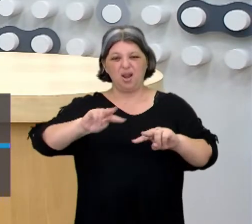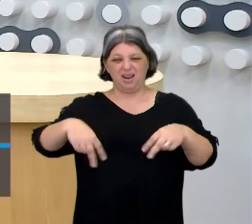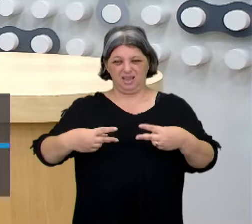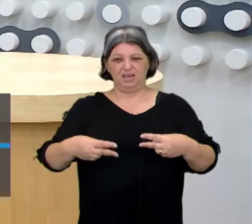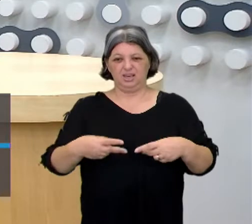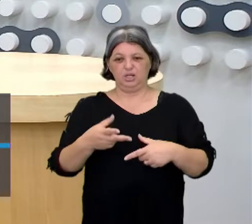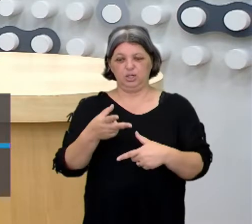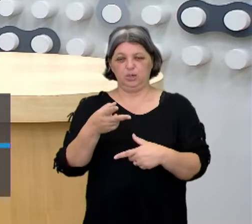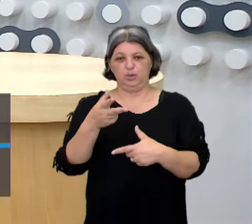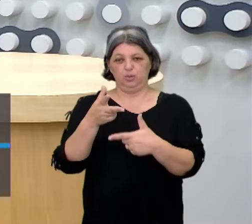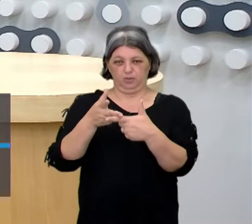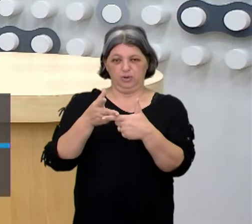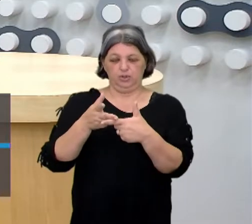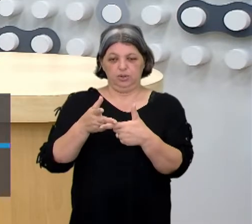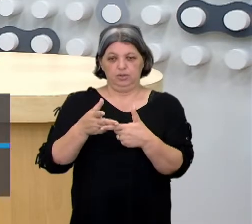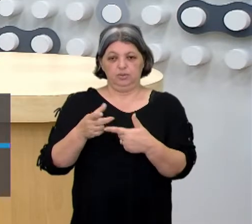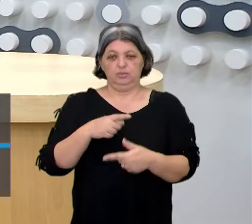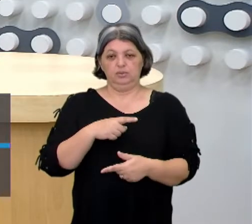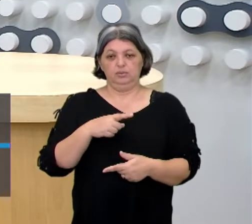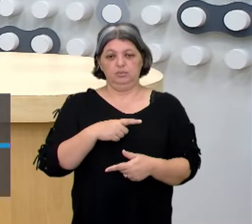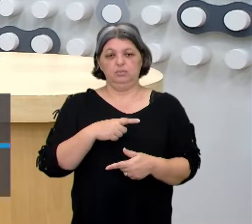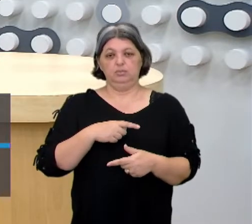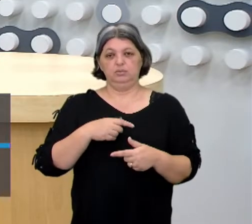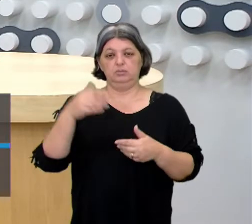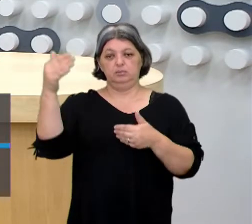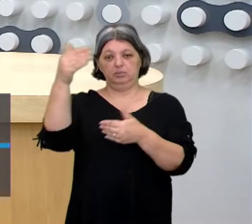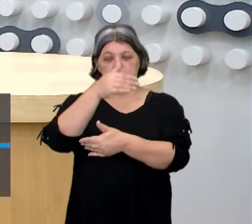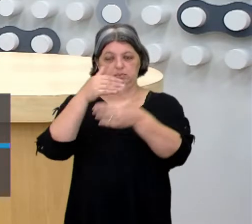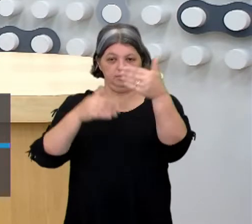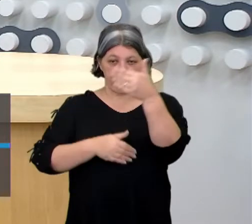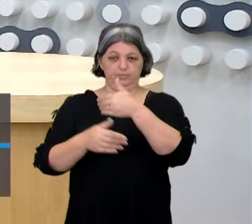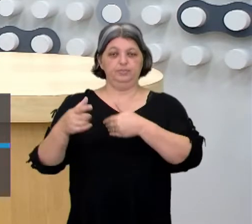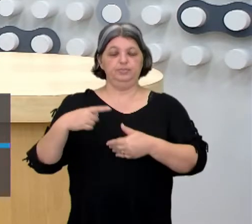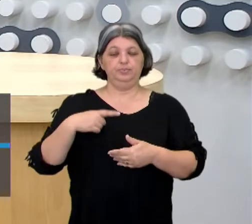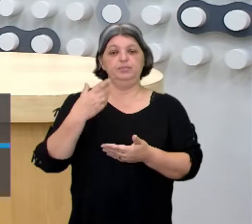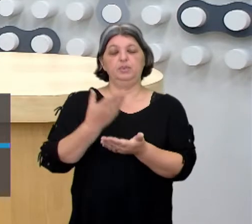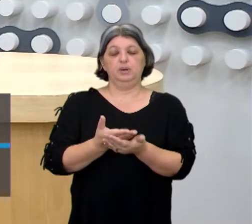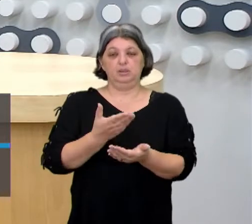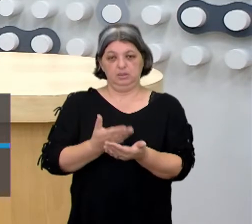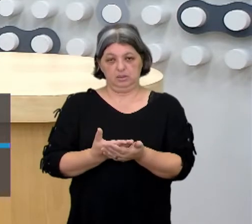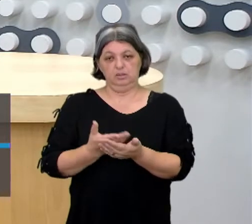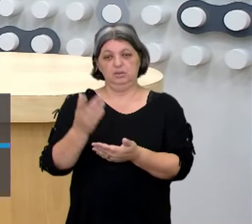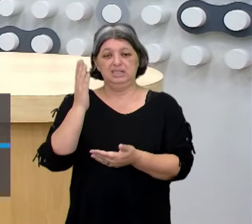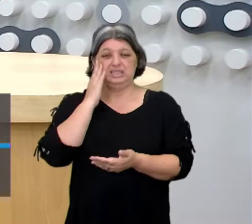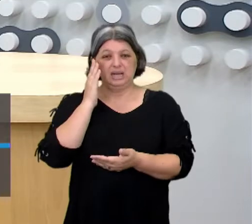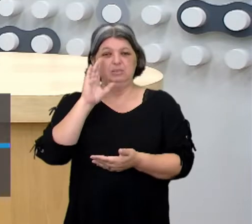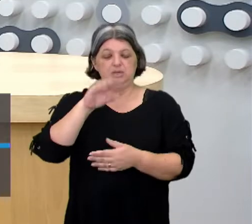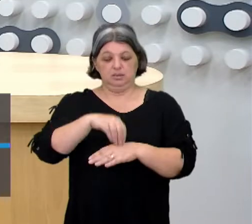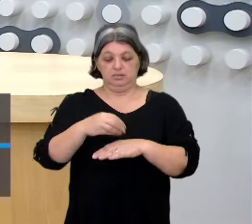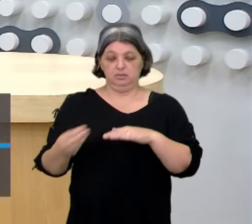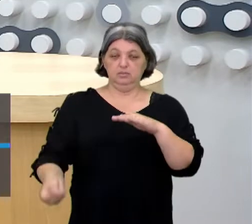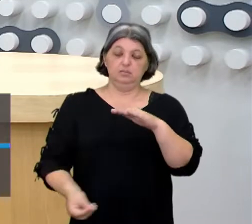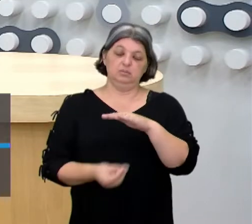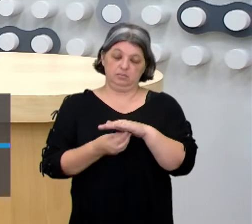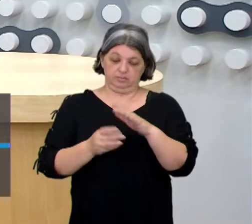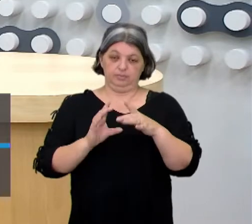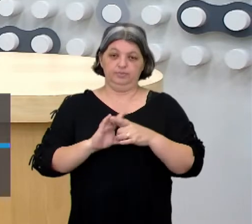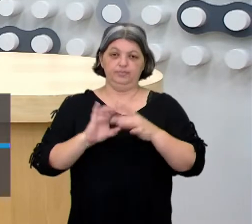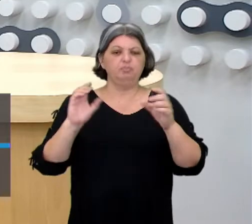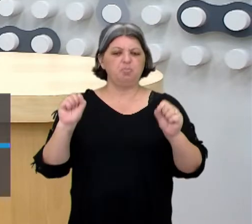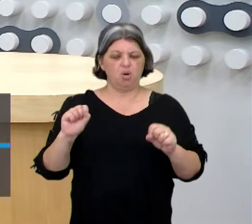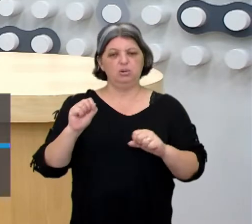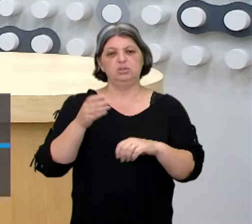vídeo que está nos slides aí, né? Tá na aula, né? E vocês sabem que as aulas ficam no repositório. E aí vocês podem pegar